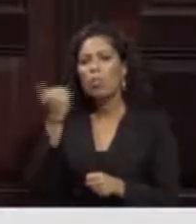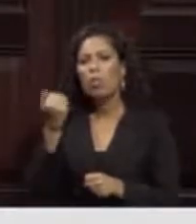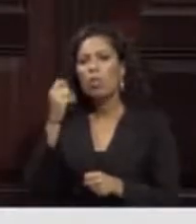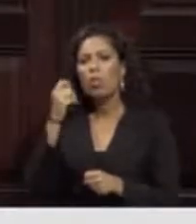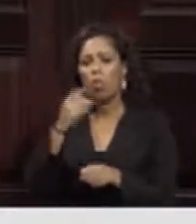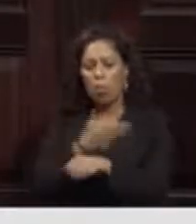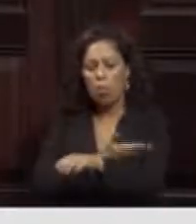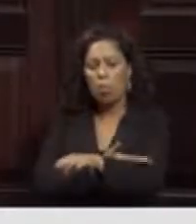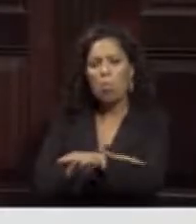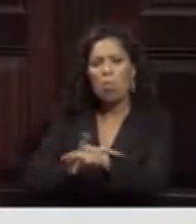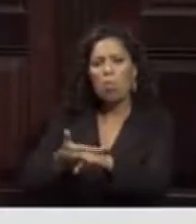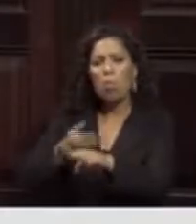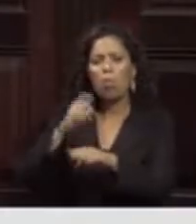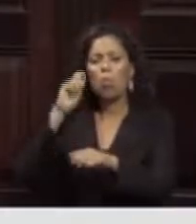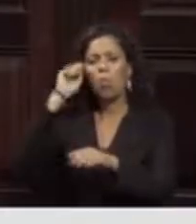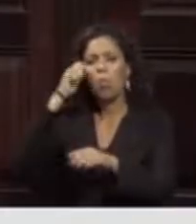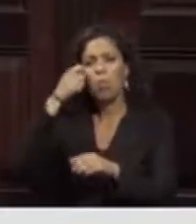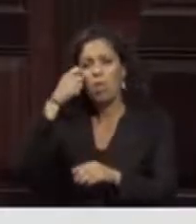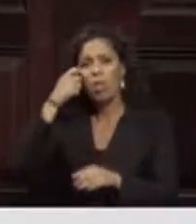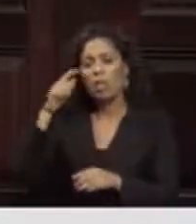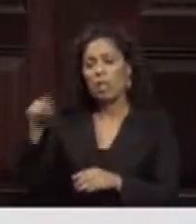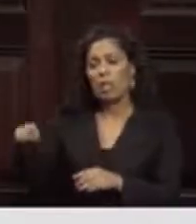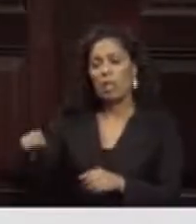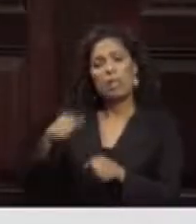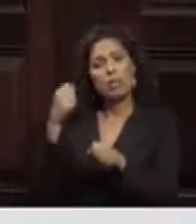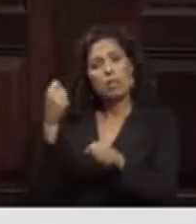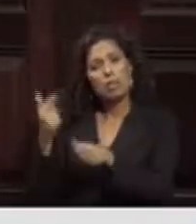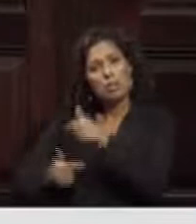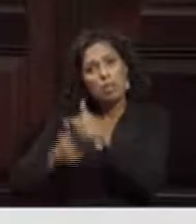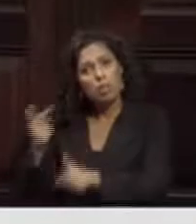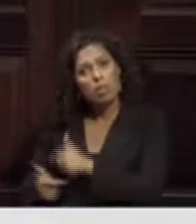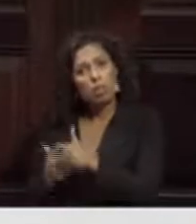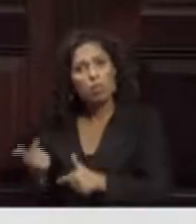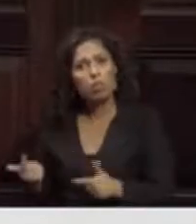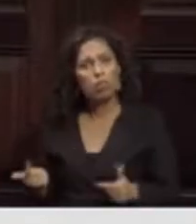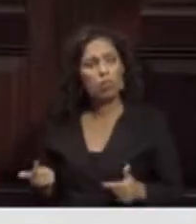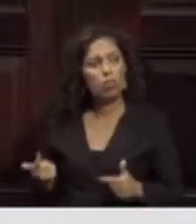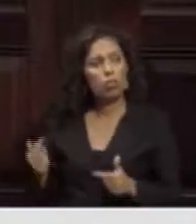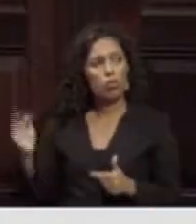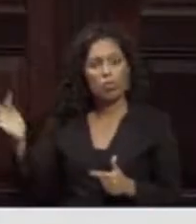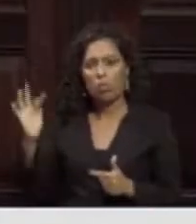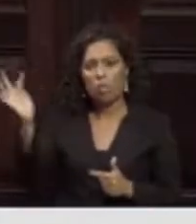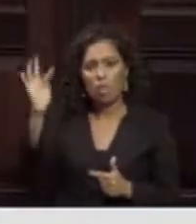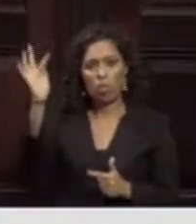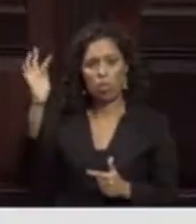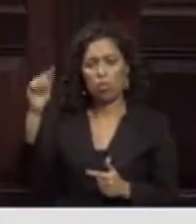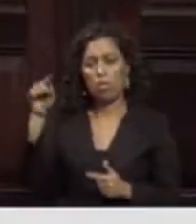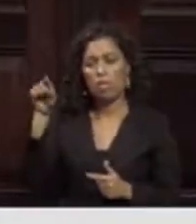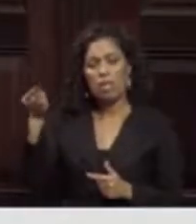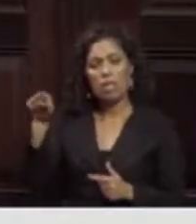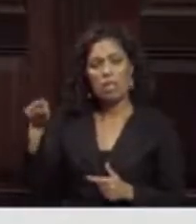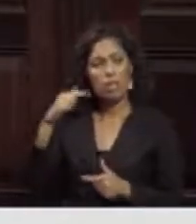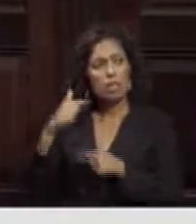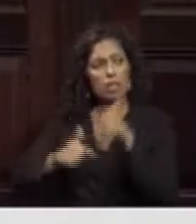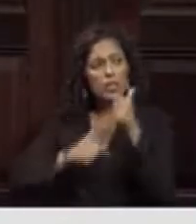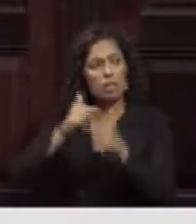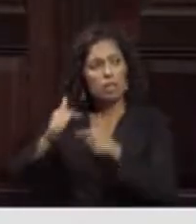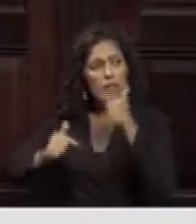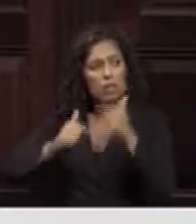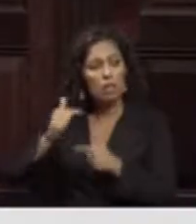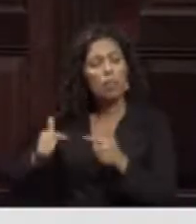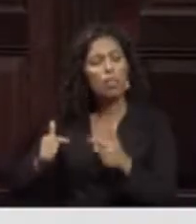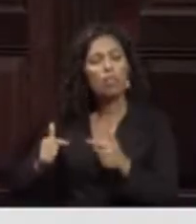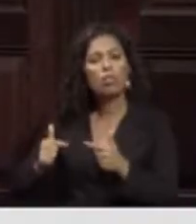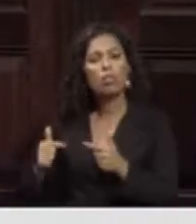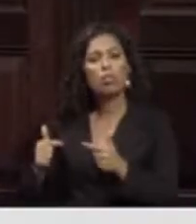Formiga, trabalhador do comércio ali na Sãs Pena, que de férias estava trabalhando no morro como mototaxista para reforçar a